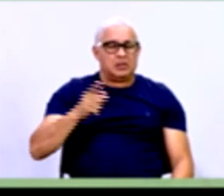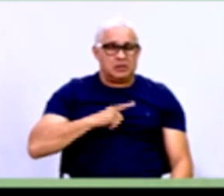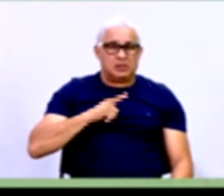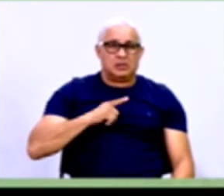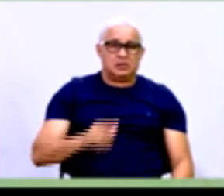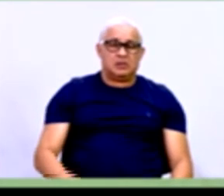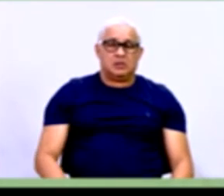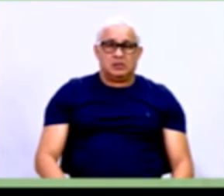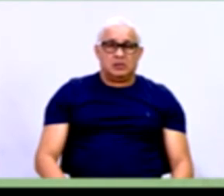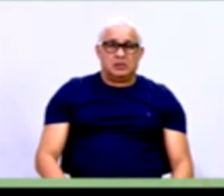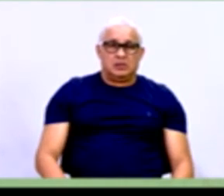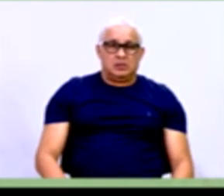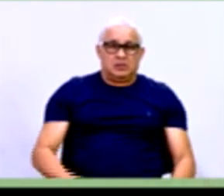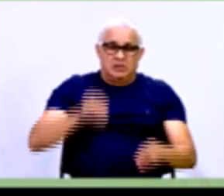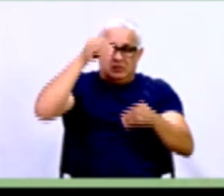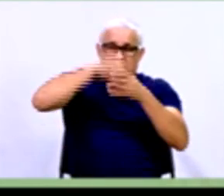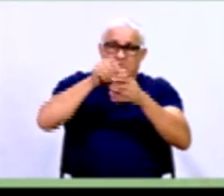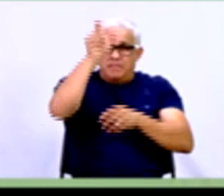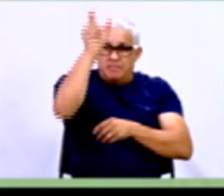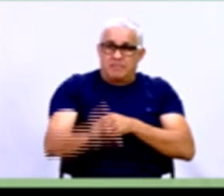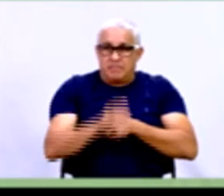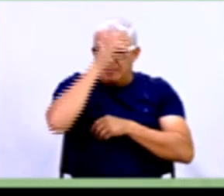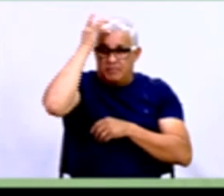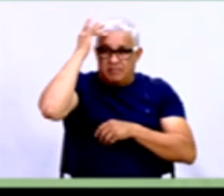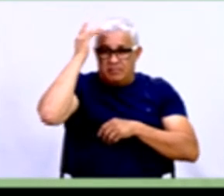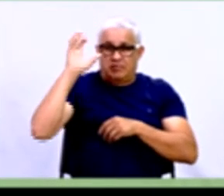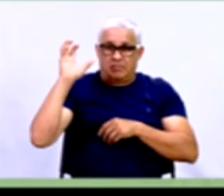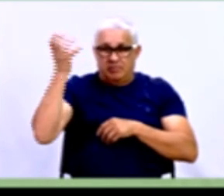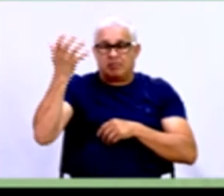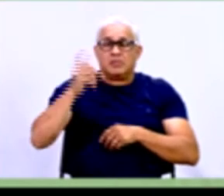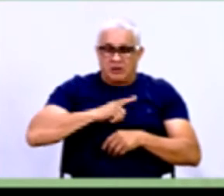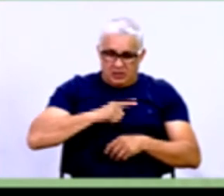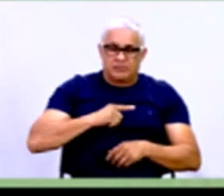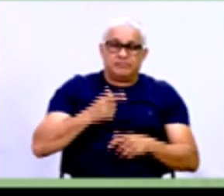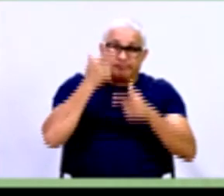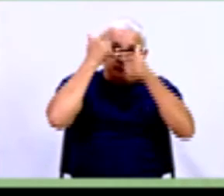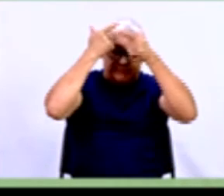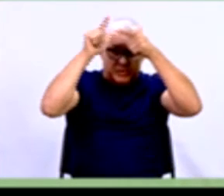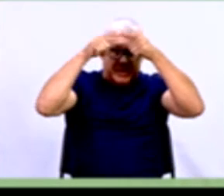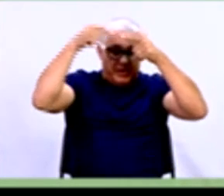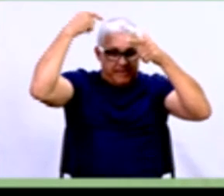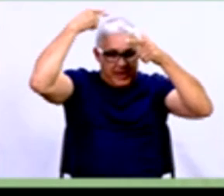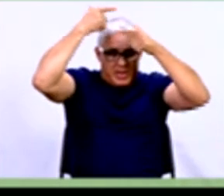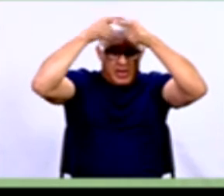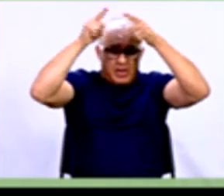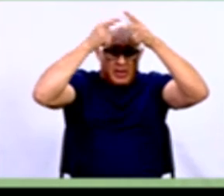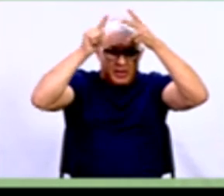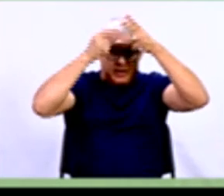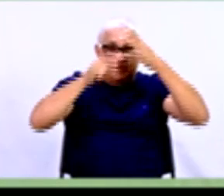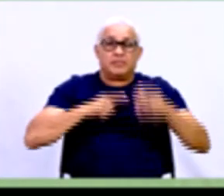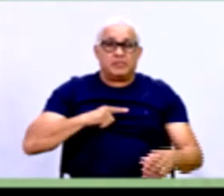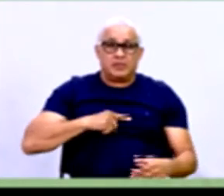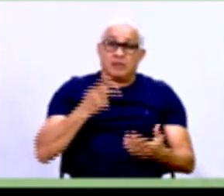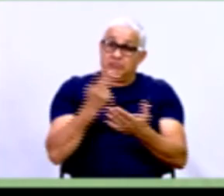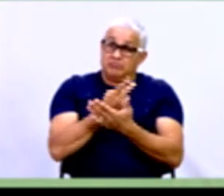efeito psicológico no empregado não acidentado. Certo? Então, essa é uma questão que está errada.